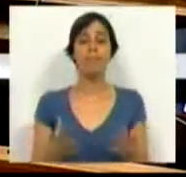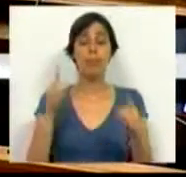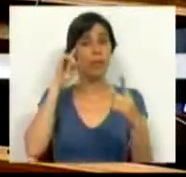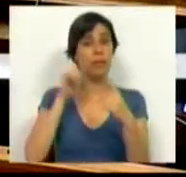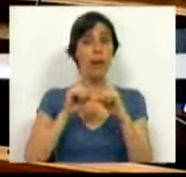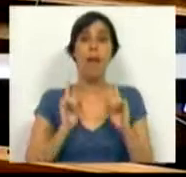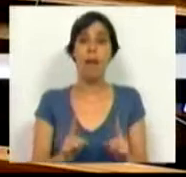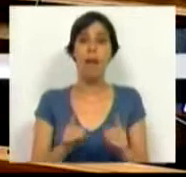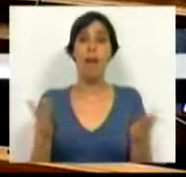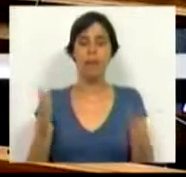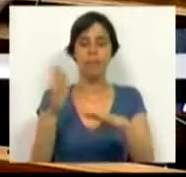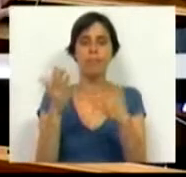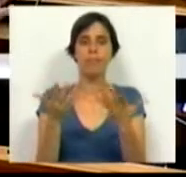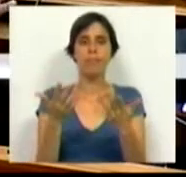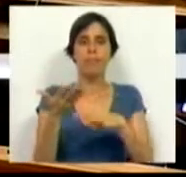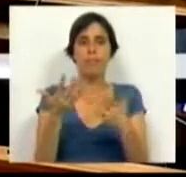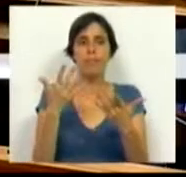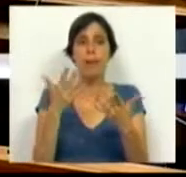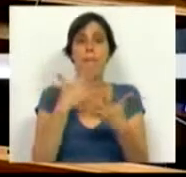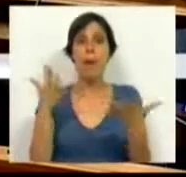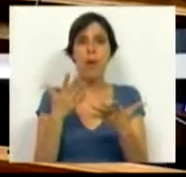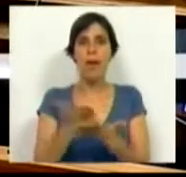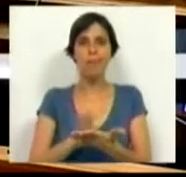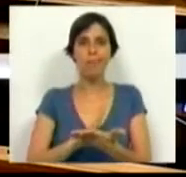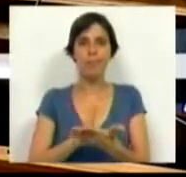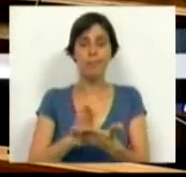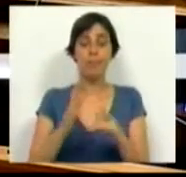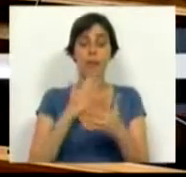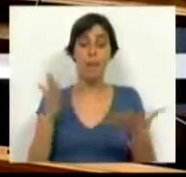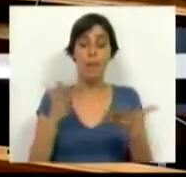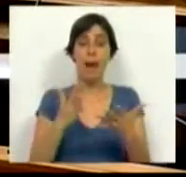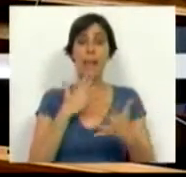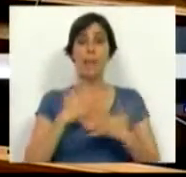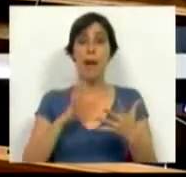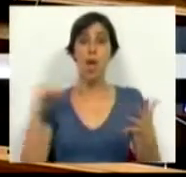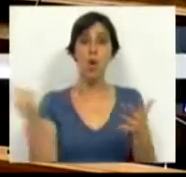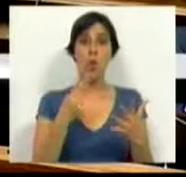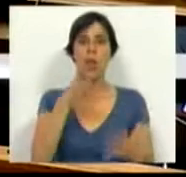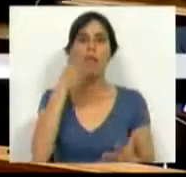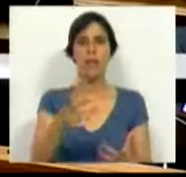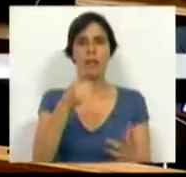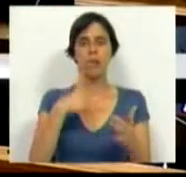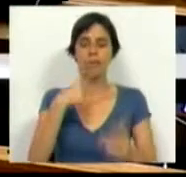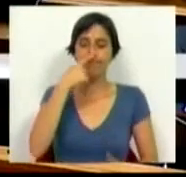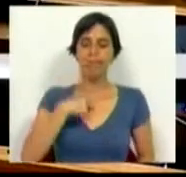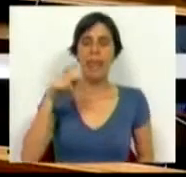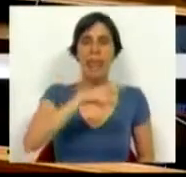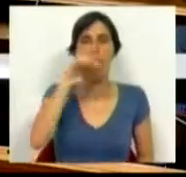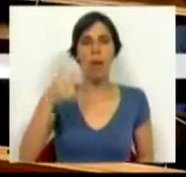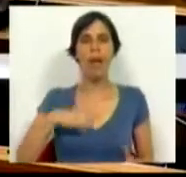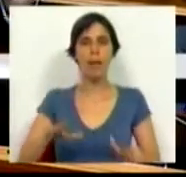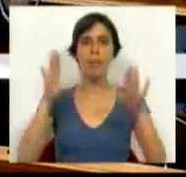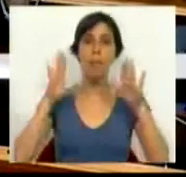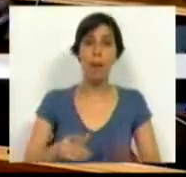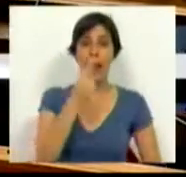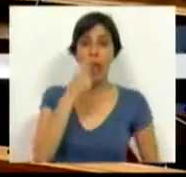Foi esse propósito que dividiu a maioria. Porque enquanto parte da maioria disse erramos, queremos parar